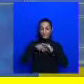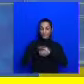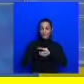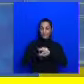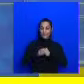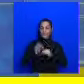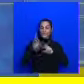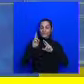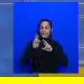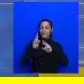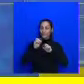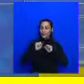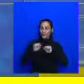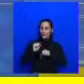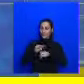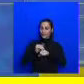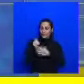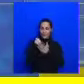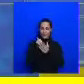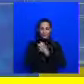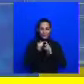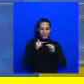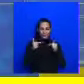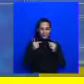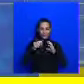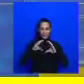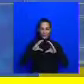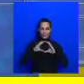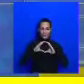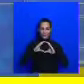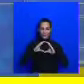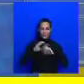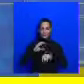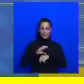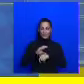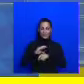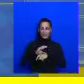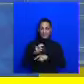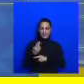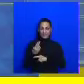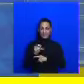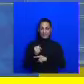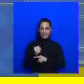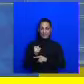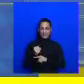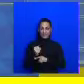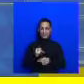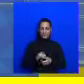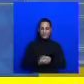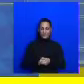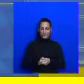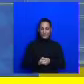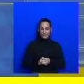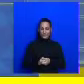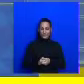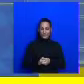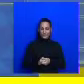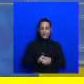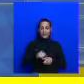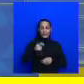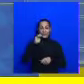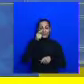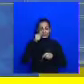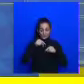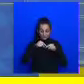Timemania. Estamos na torcida, pode chamar que a sorte vem. Bola cinza 28, cinza número 28. Hora